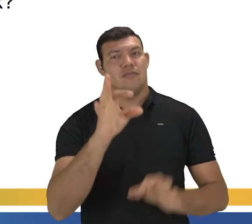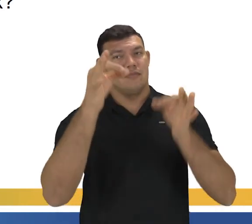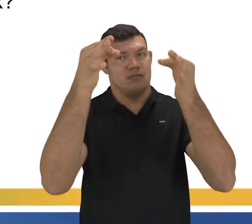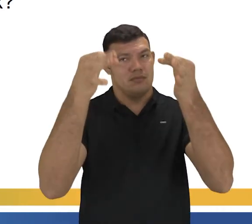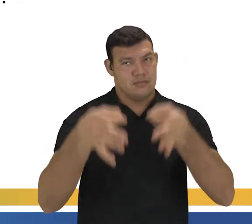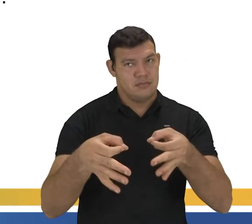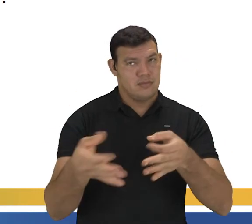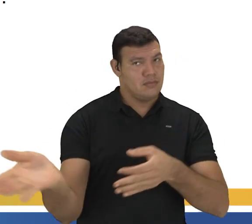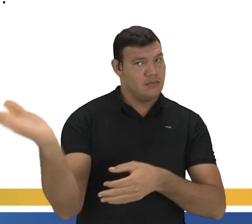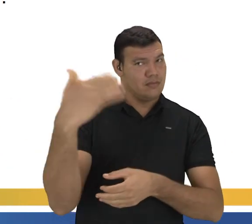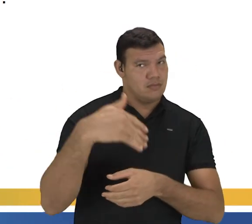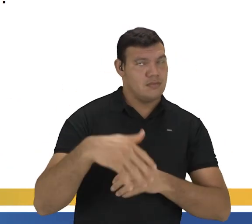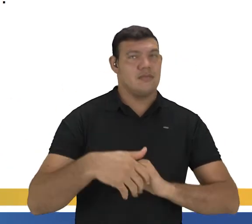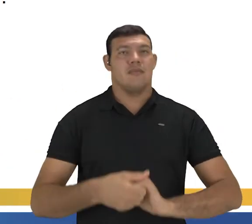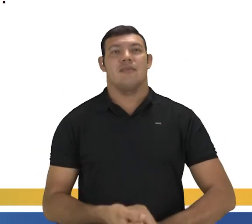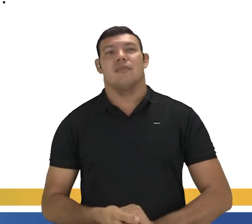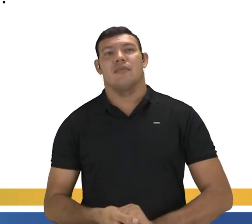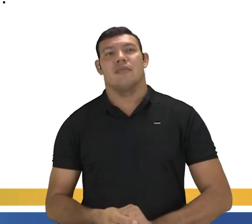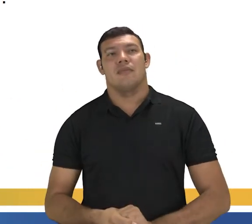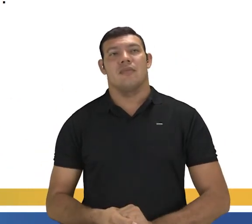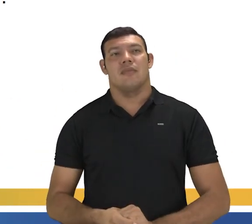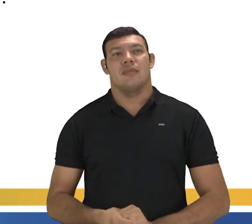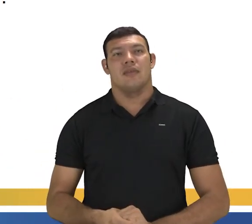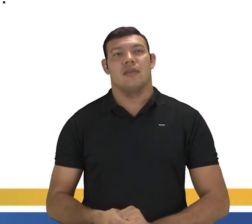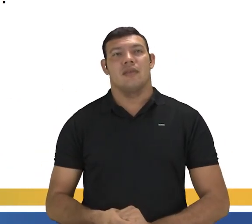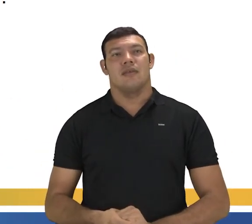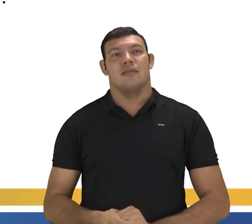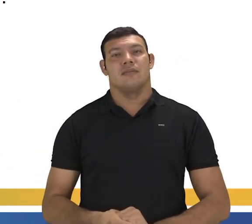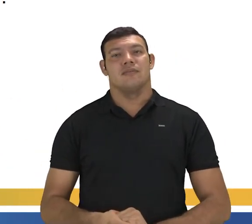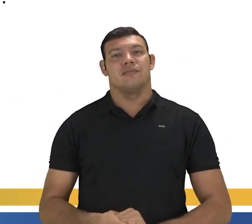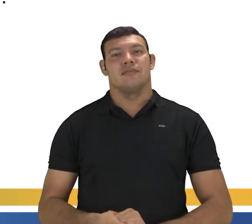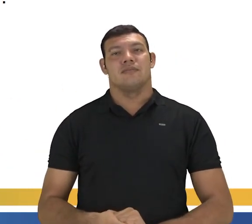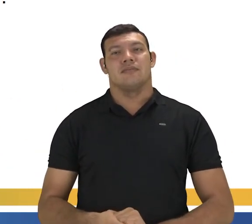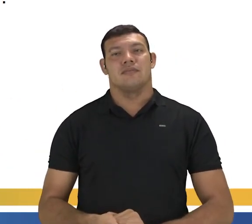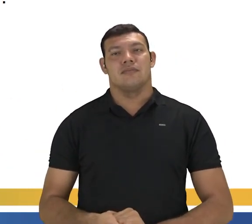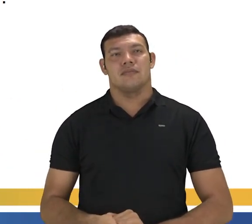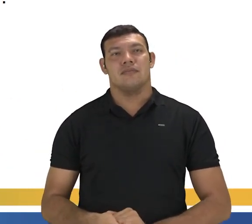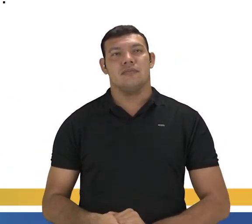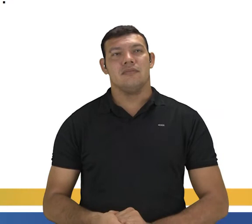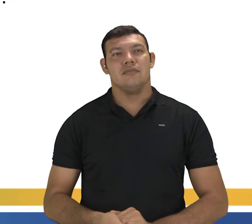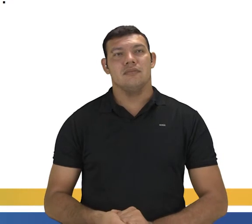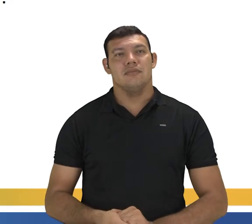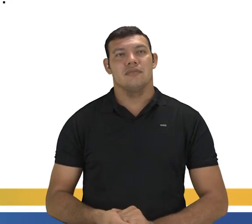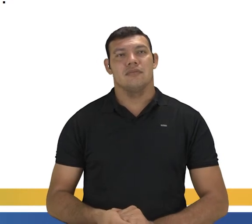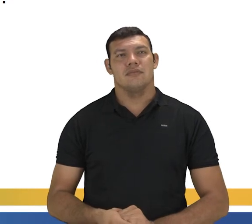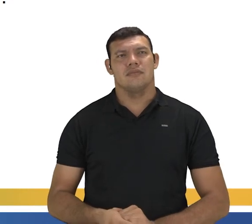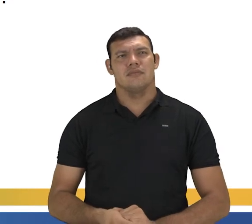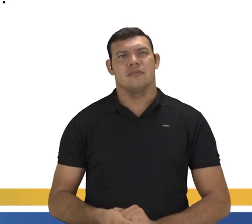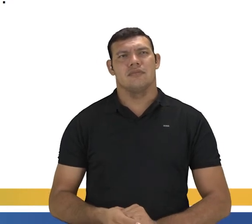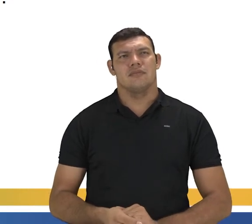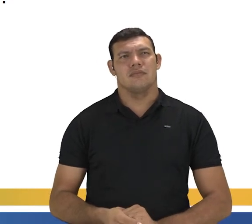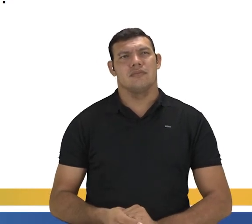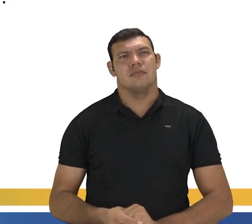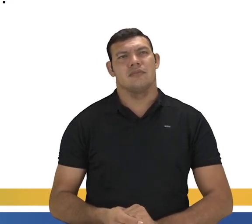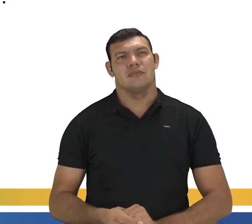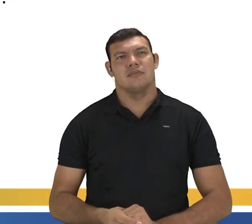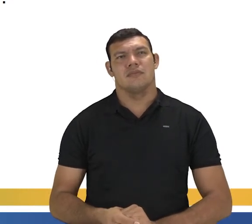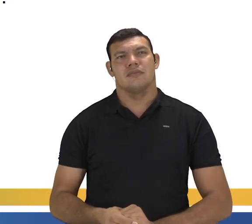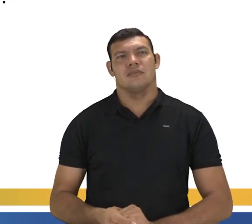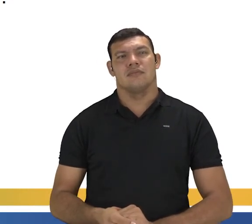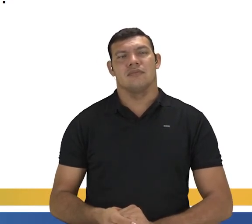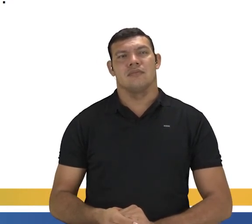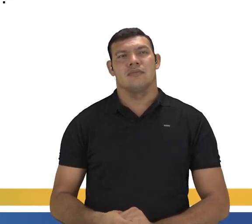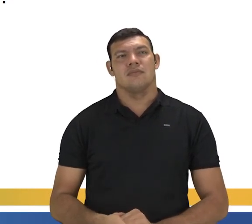pode ser a um screensaver rádio the movie star one who